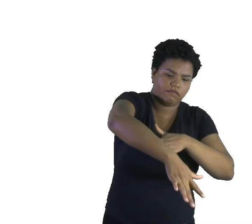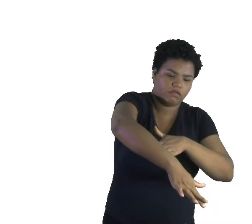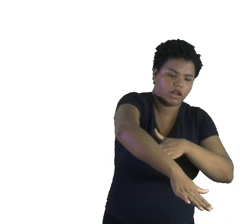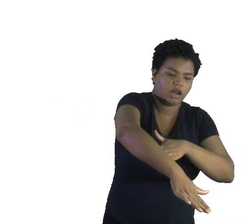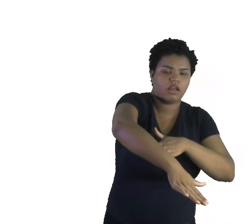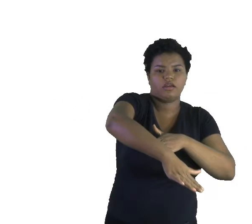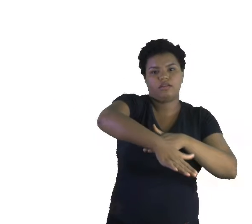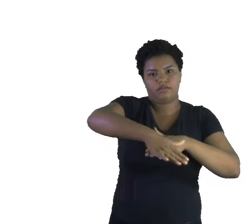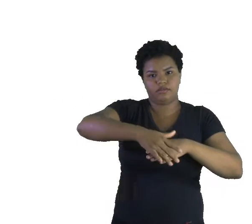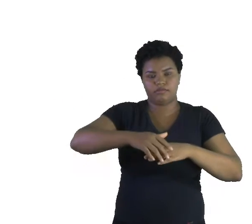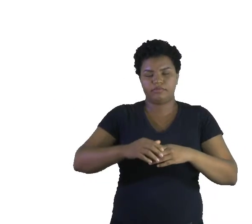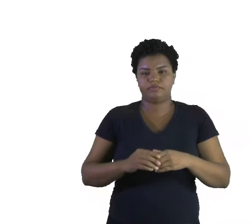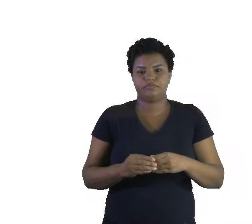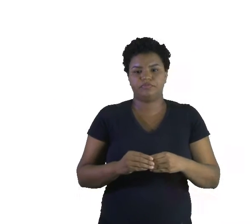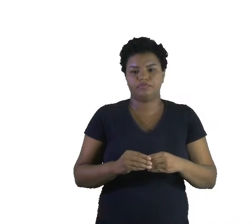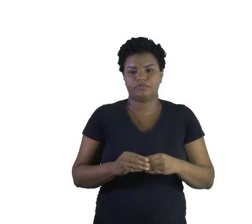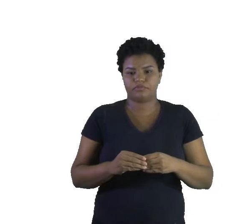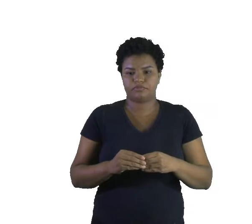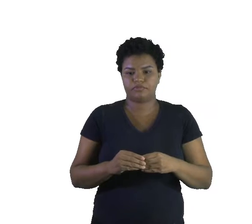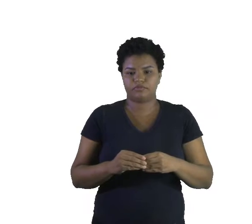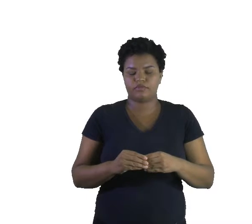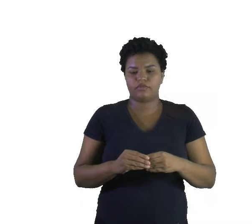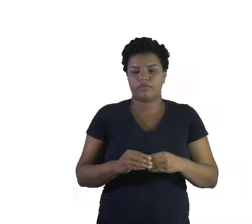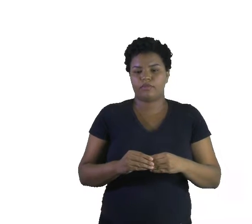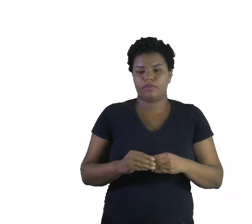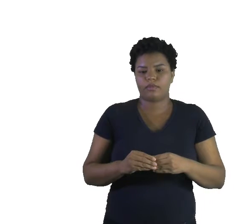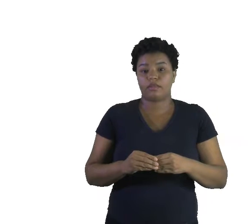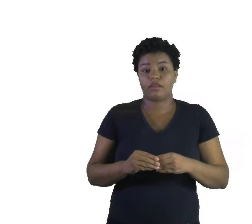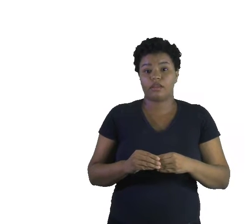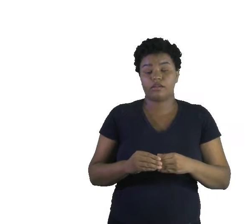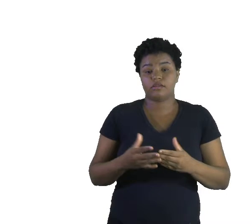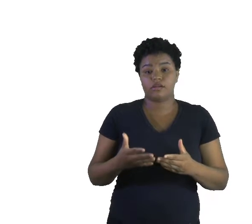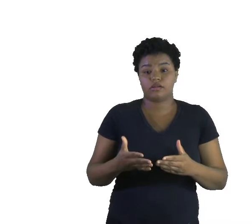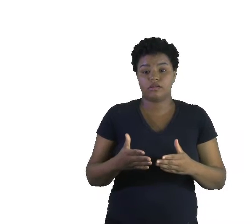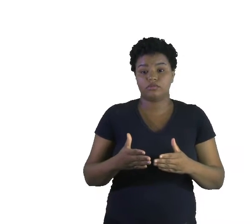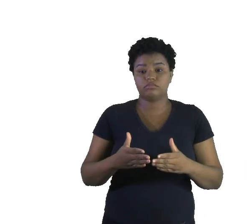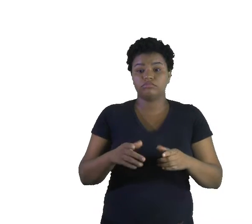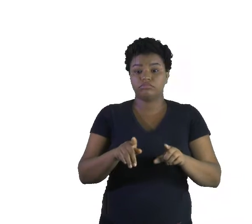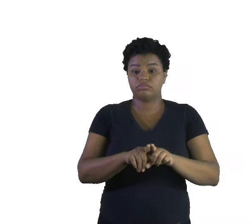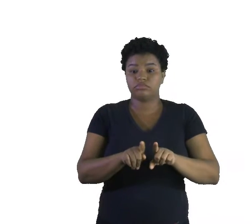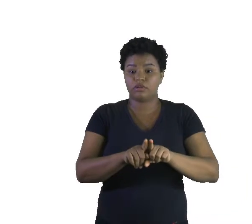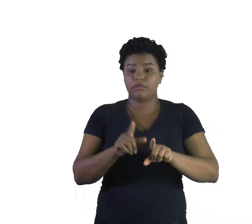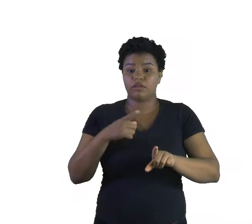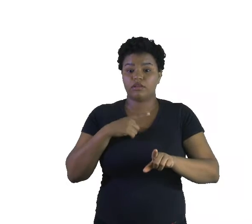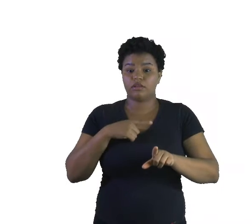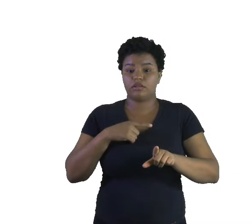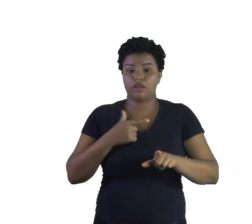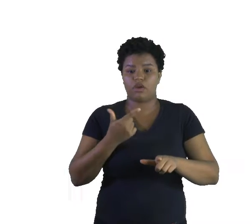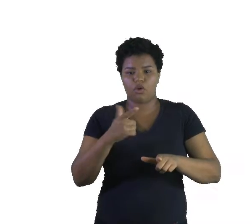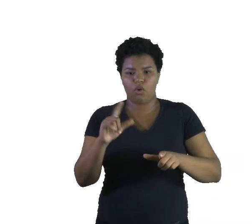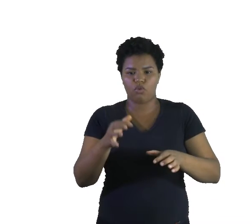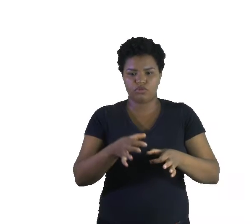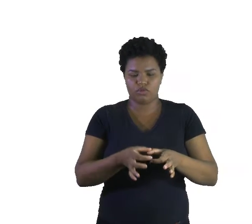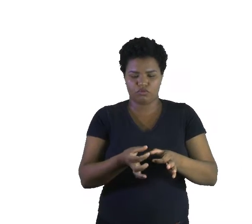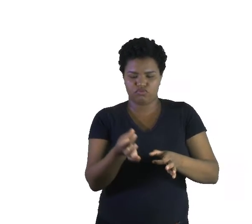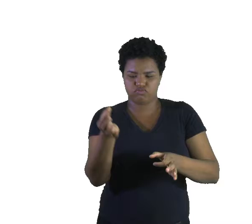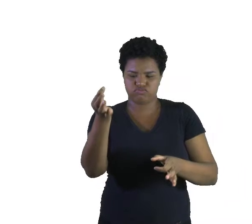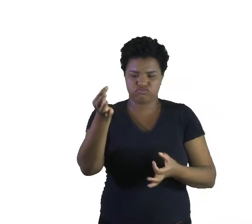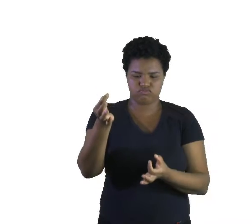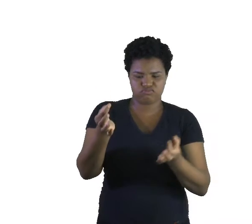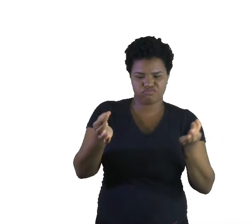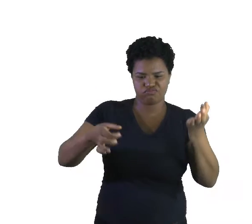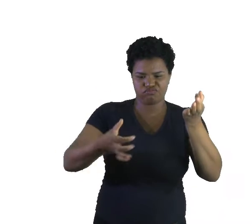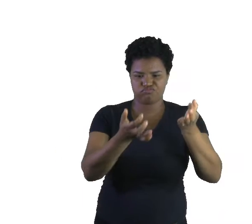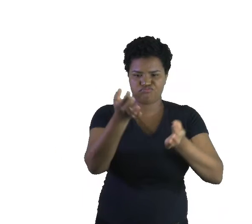cratera. Partindo dessa chaminé principal, temos outras secundárias, menores. E